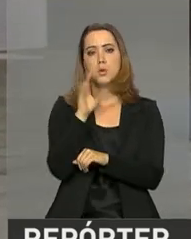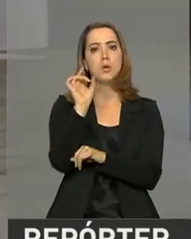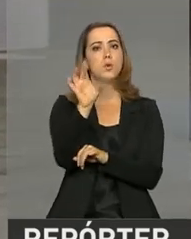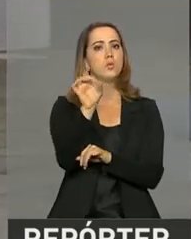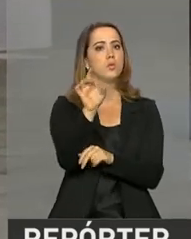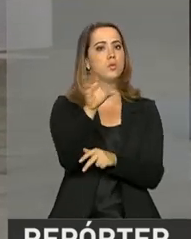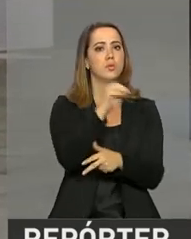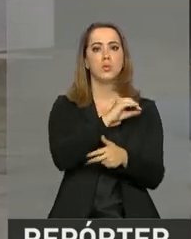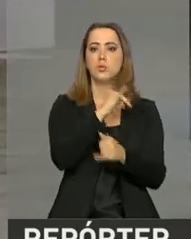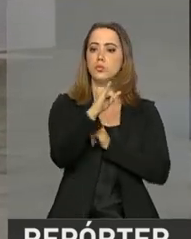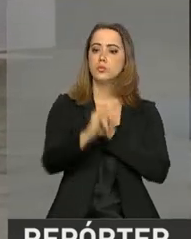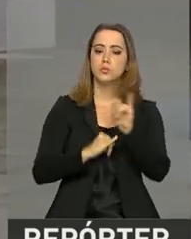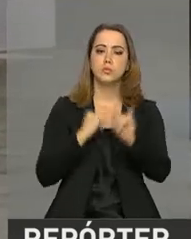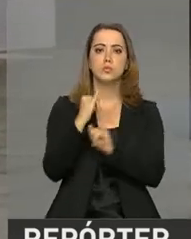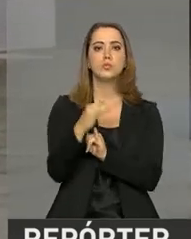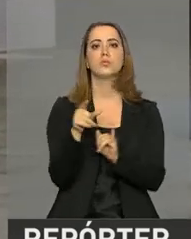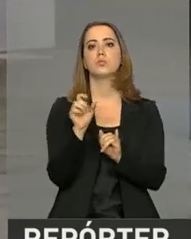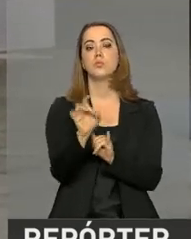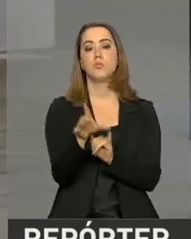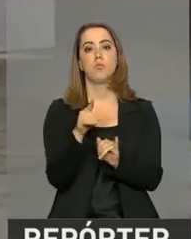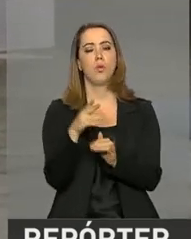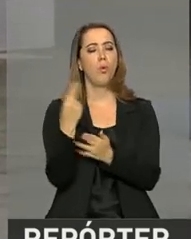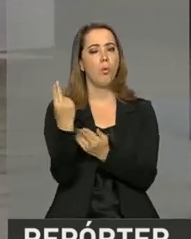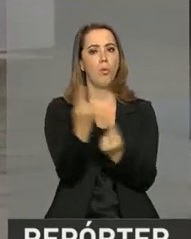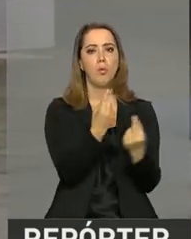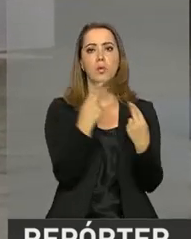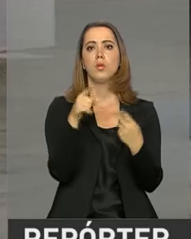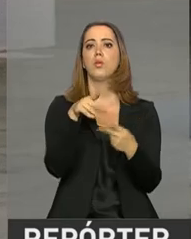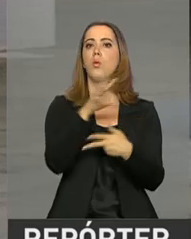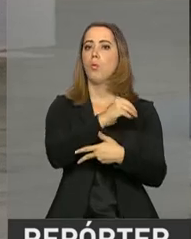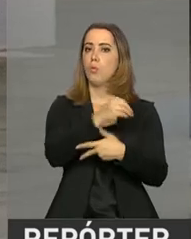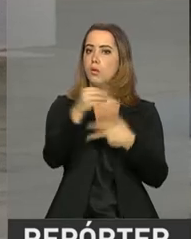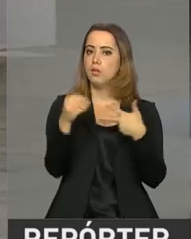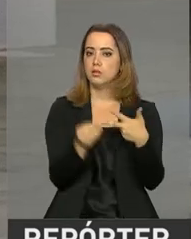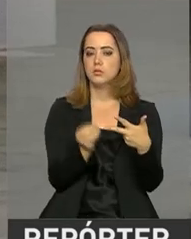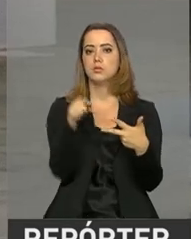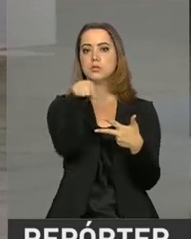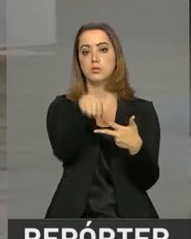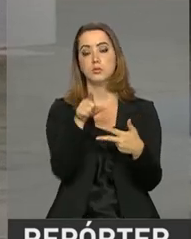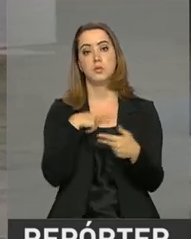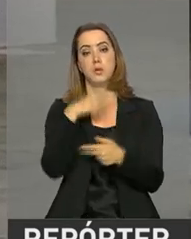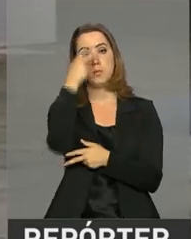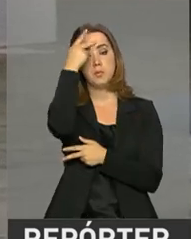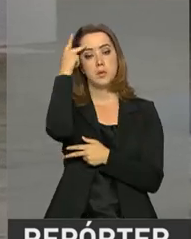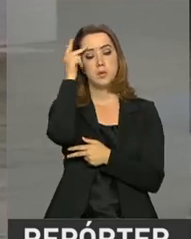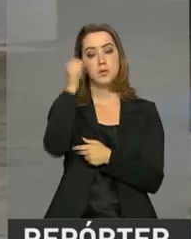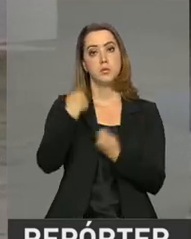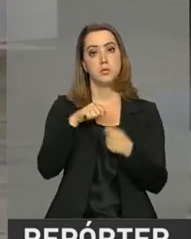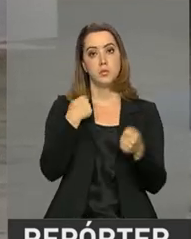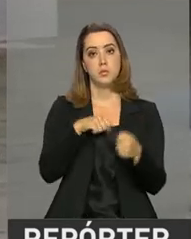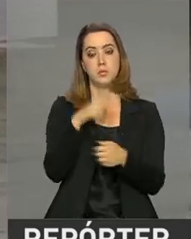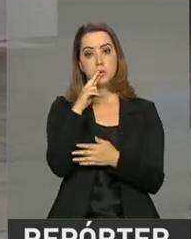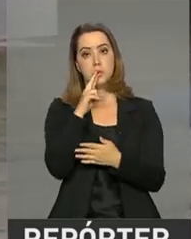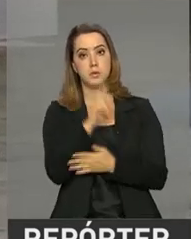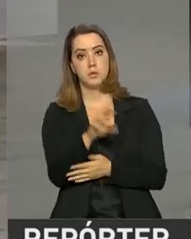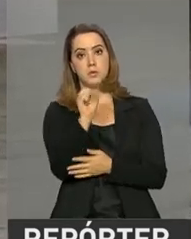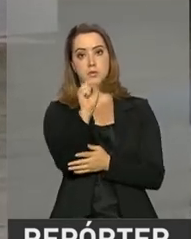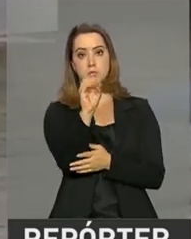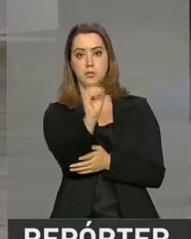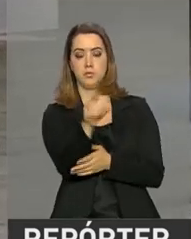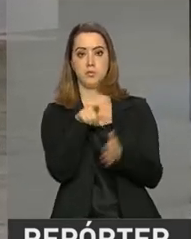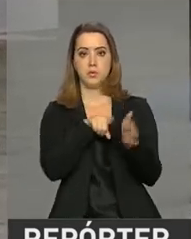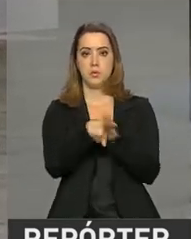rede mundial de computadores e segue as características do próprio Enem ou seja o interessado tem de responder a 80